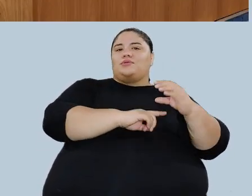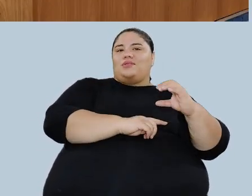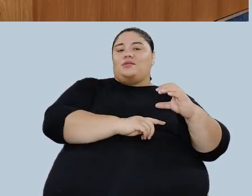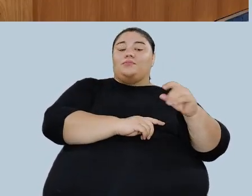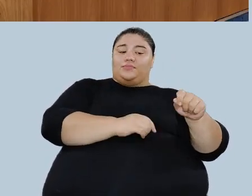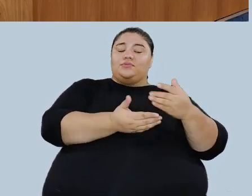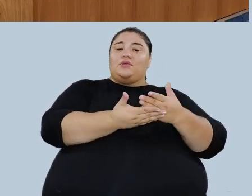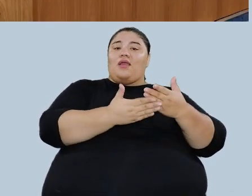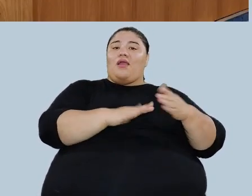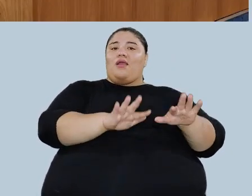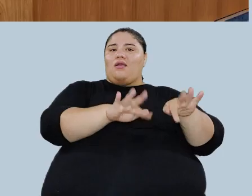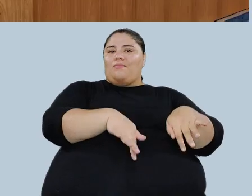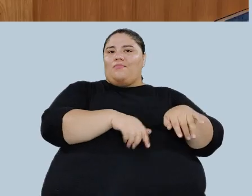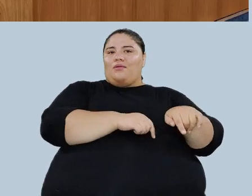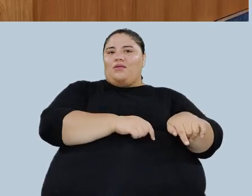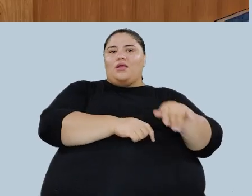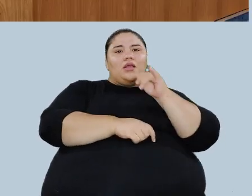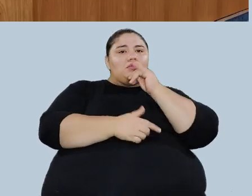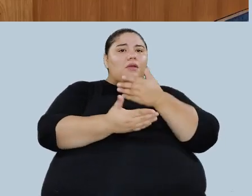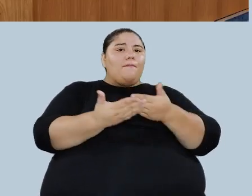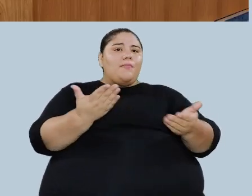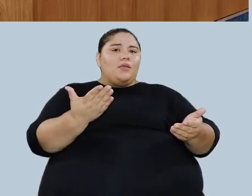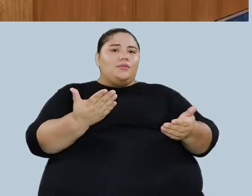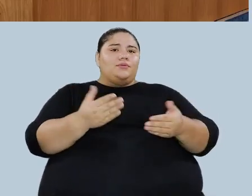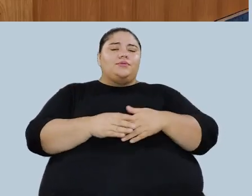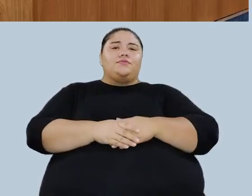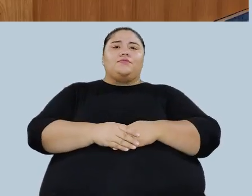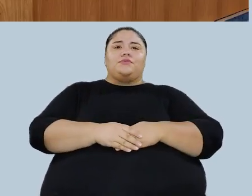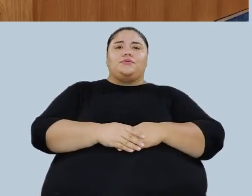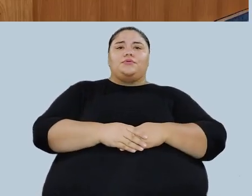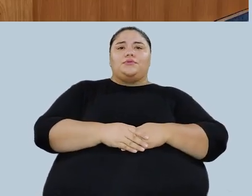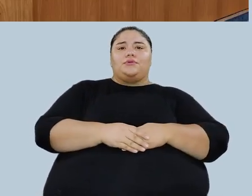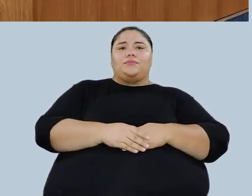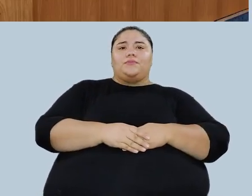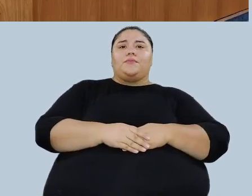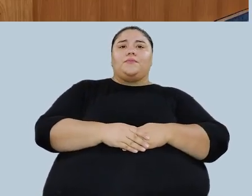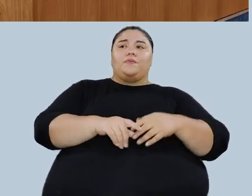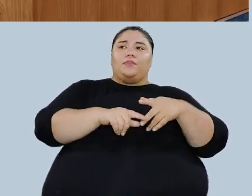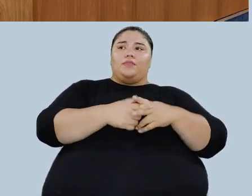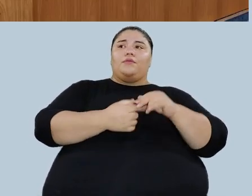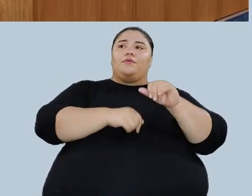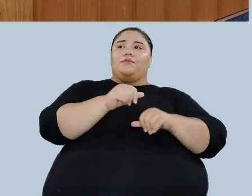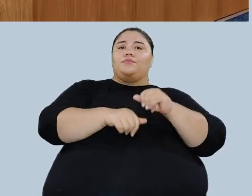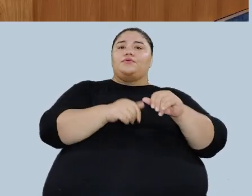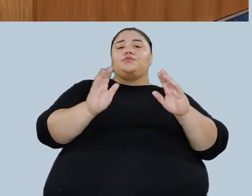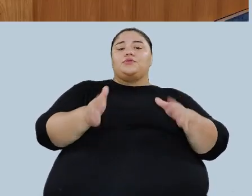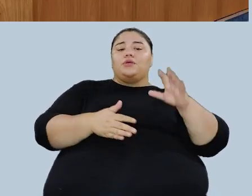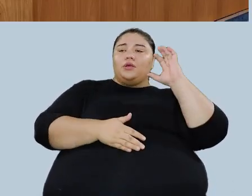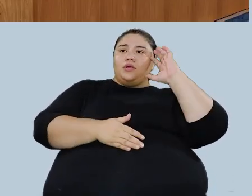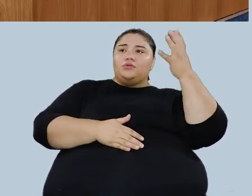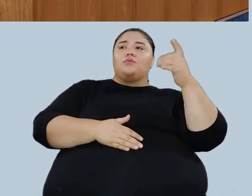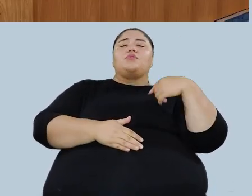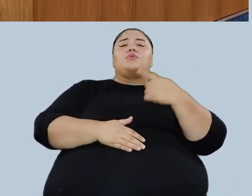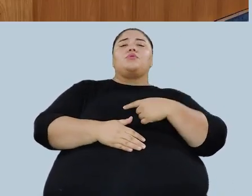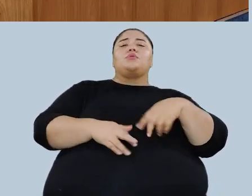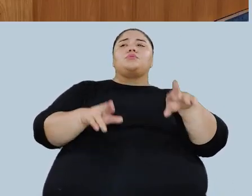tem que acabar, né? Isso é um exemplo de perda de neutralidade, perda de eficiência, que a reforma supostamente resolve. Então,